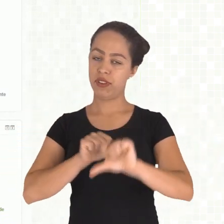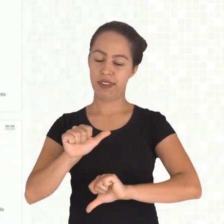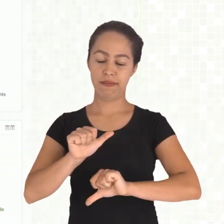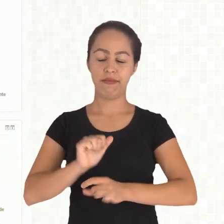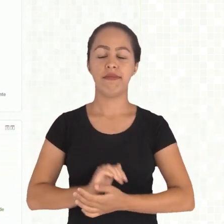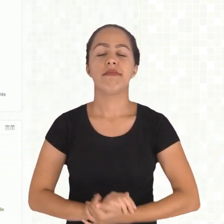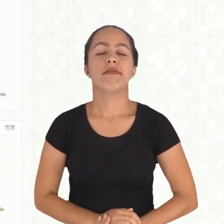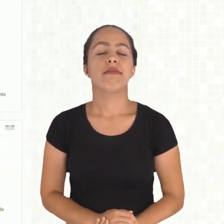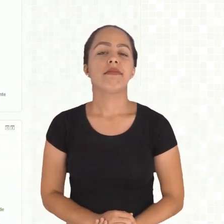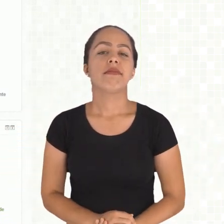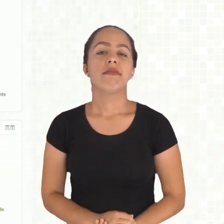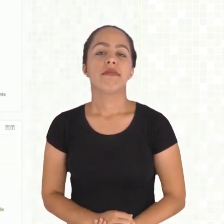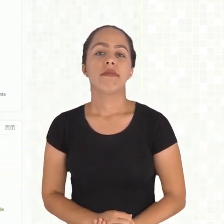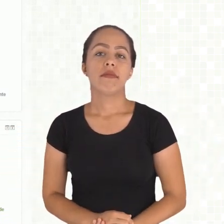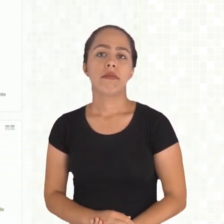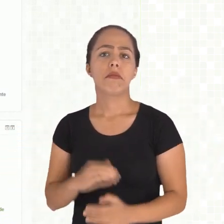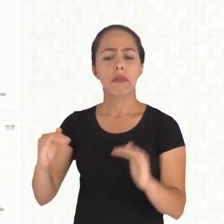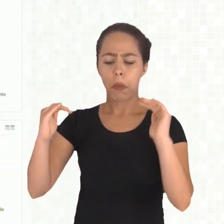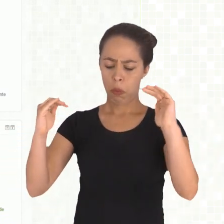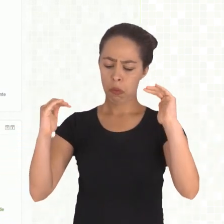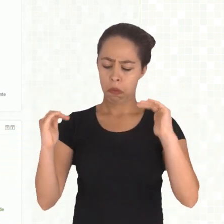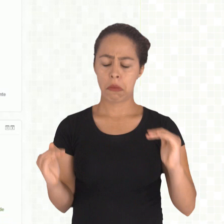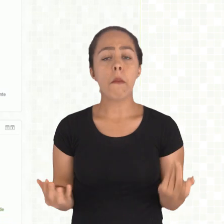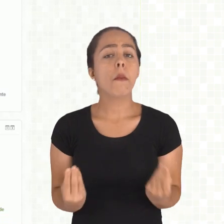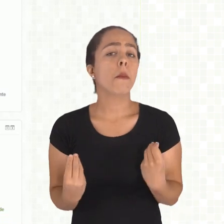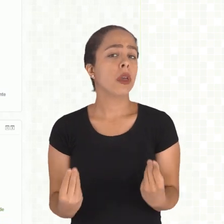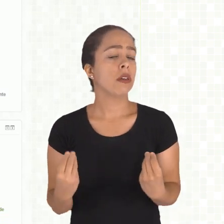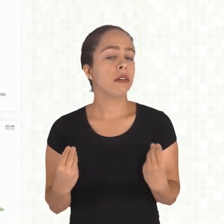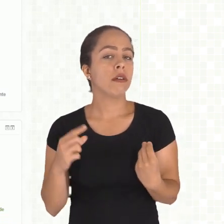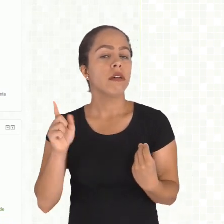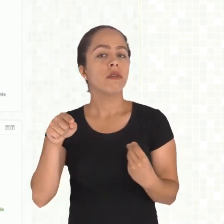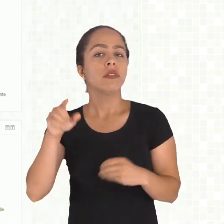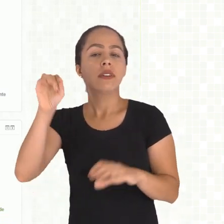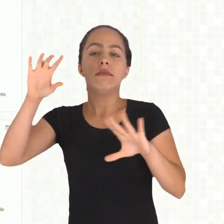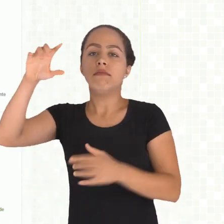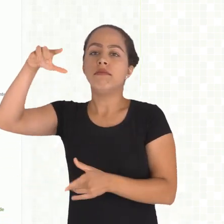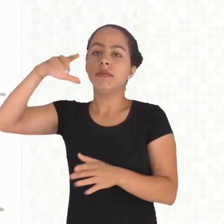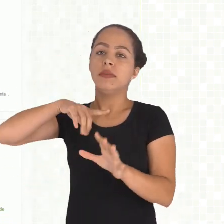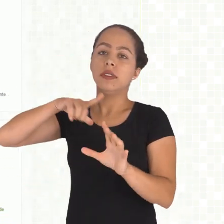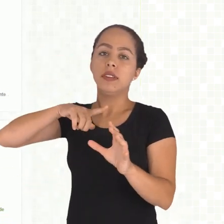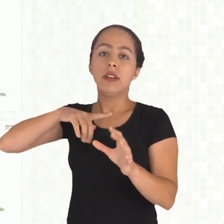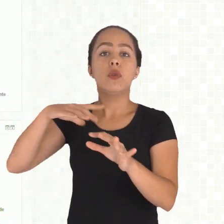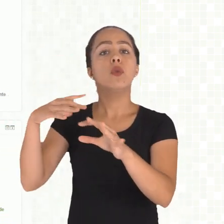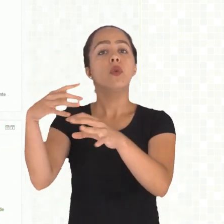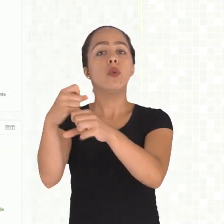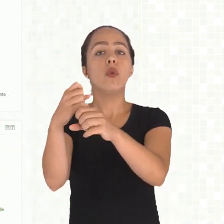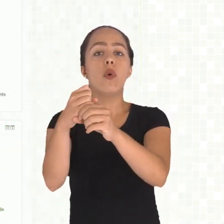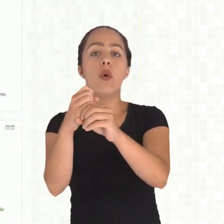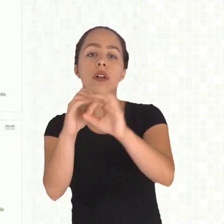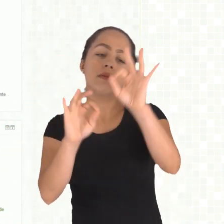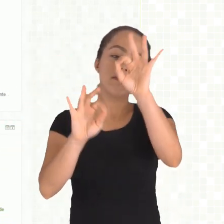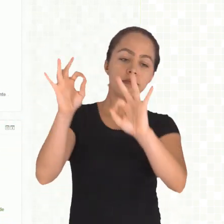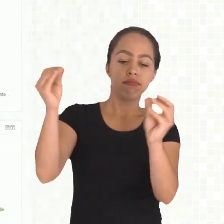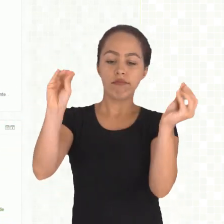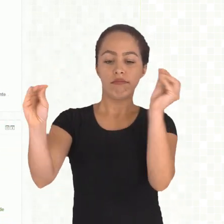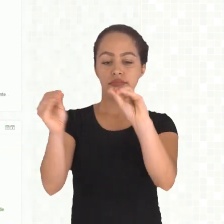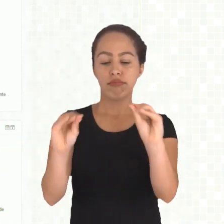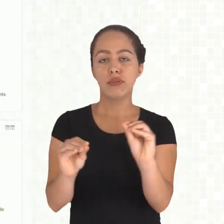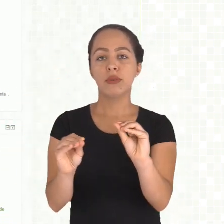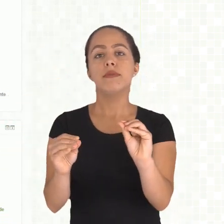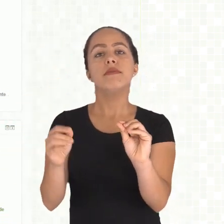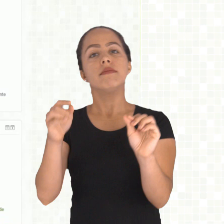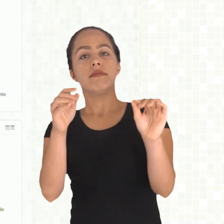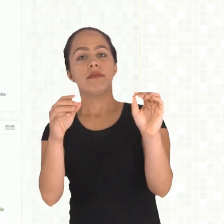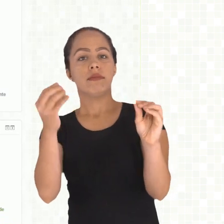que servem essas categorias? Elas servem para você agrupar partes da nota ou